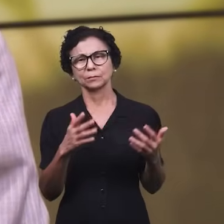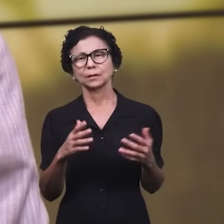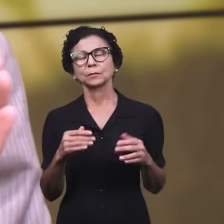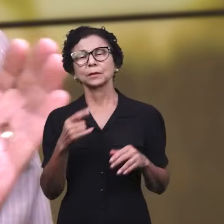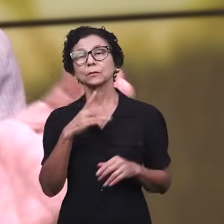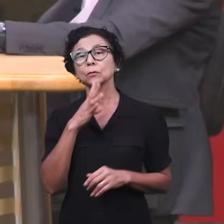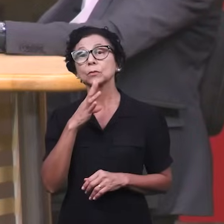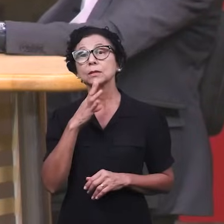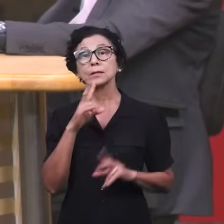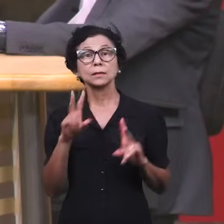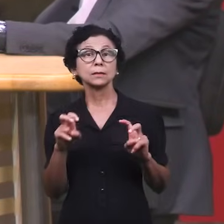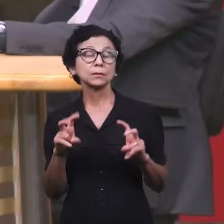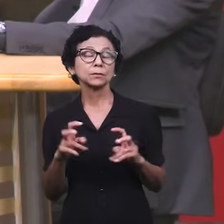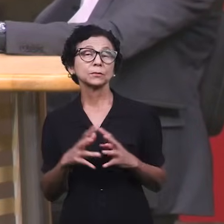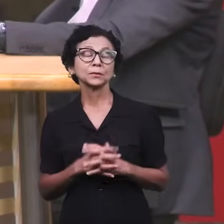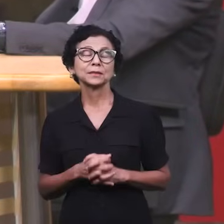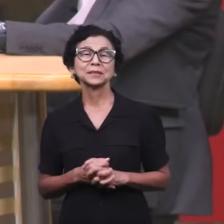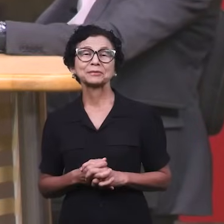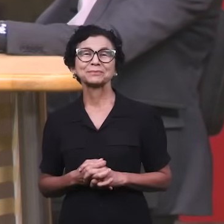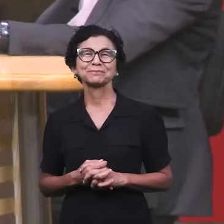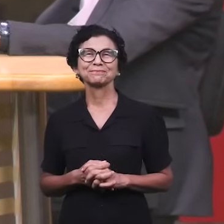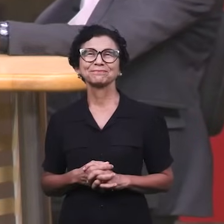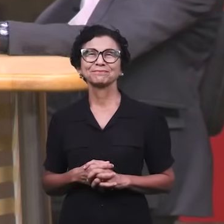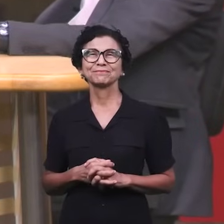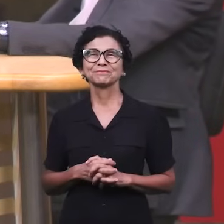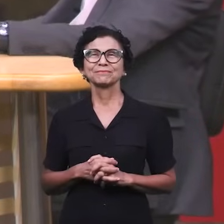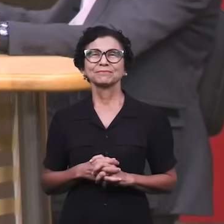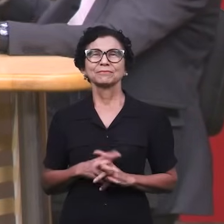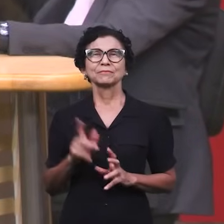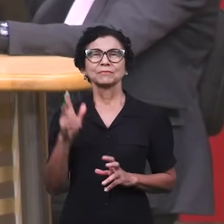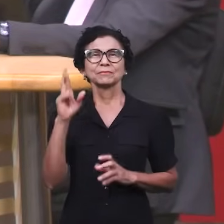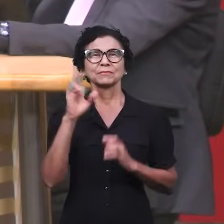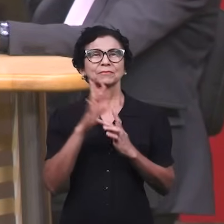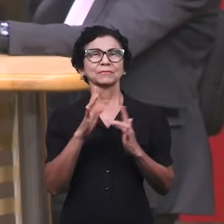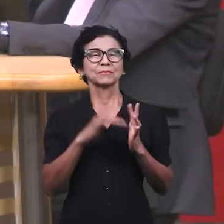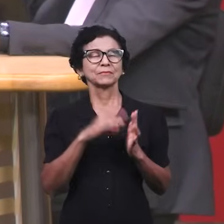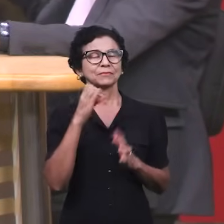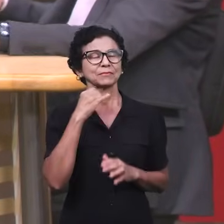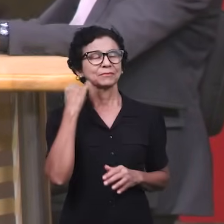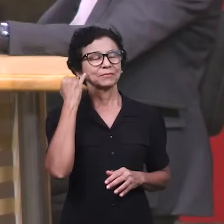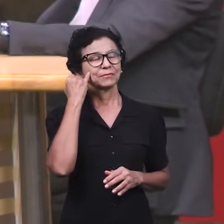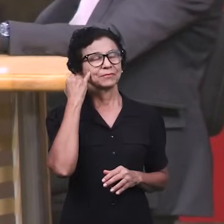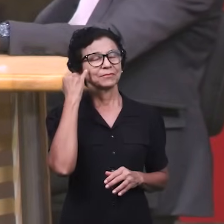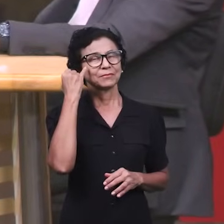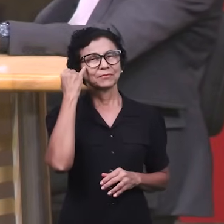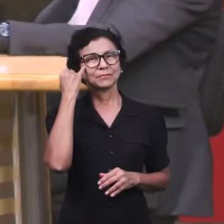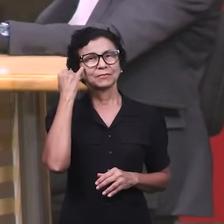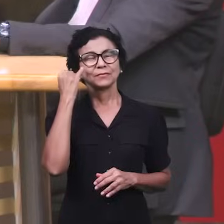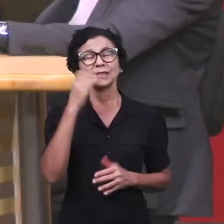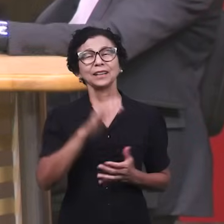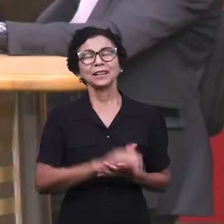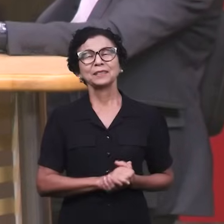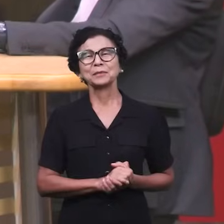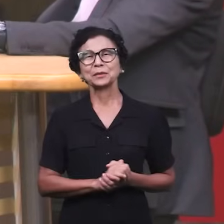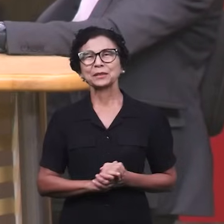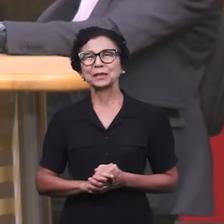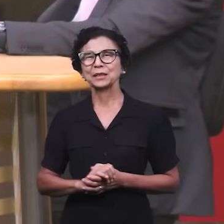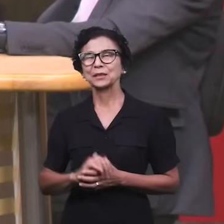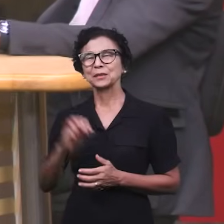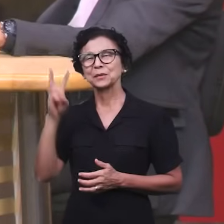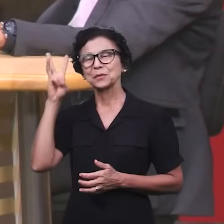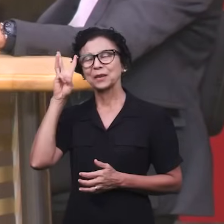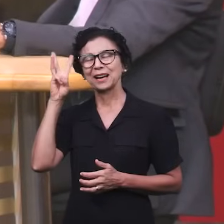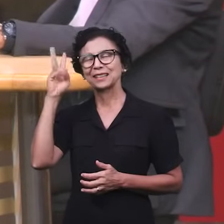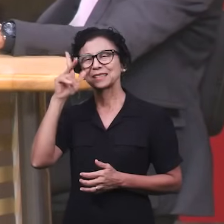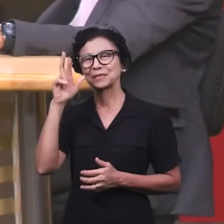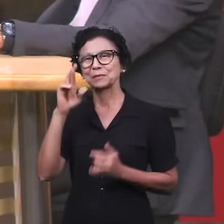bênção Pastor Marcelo se despedindo paz do senhor a todos pastor Fernando paz do Senhor Pastor Wallace a paz do Senhor